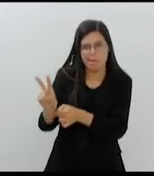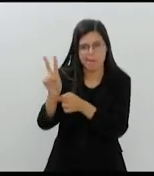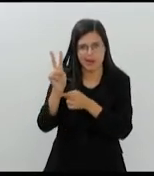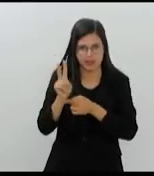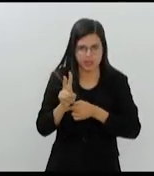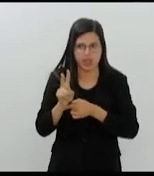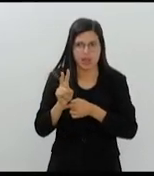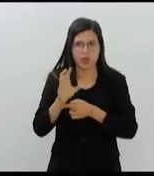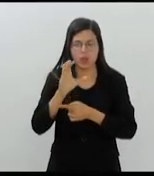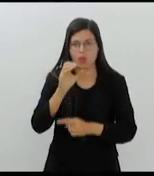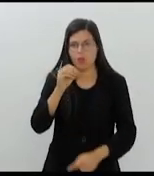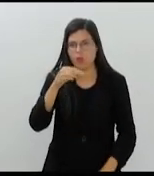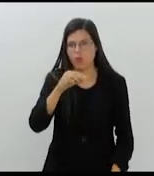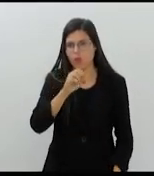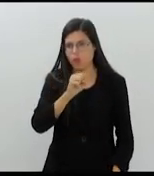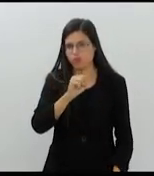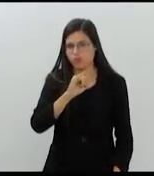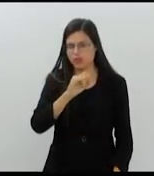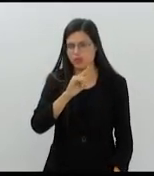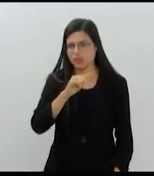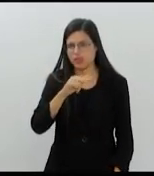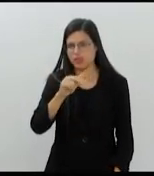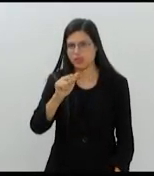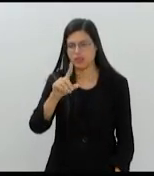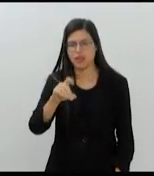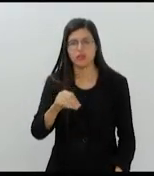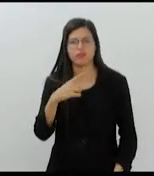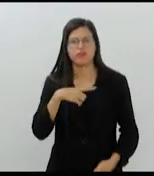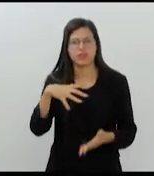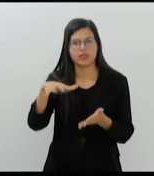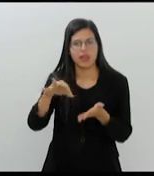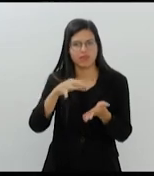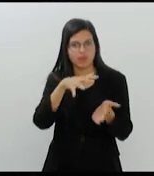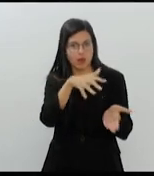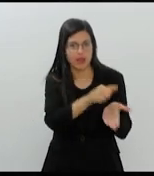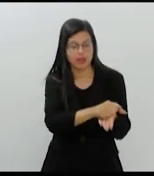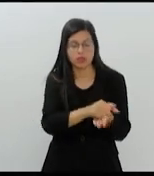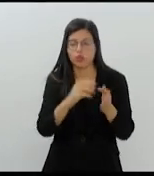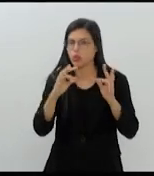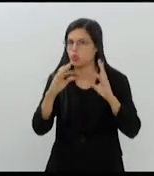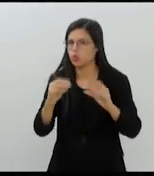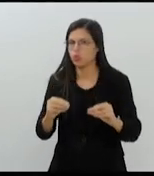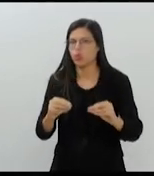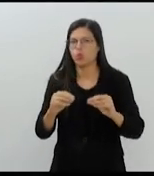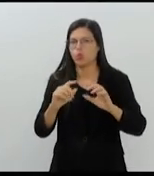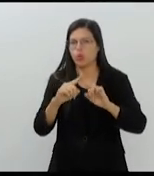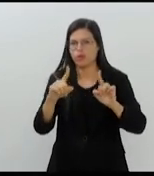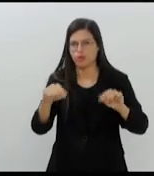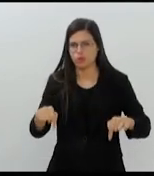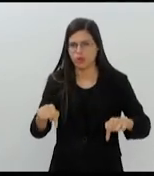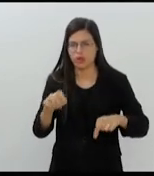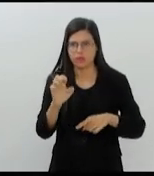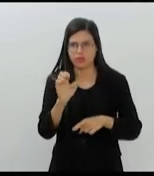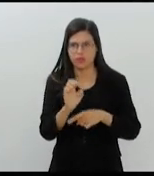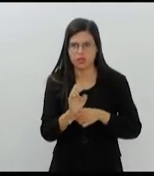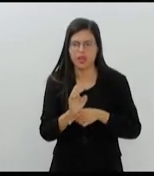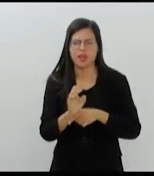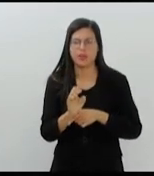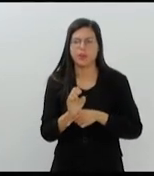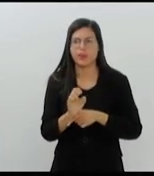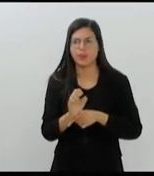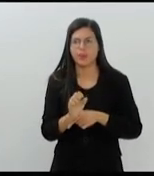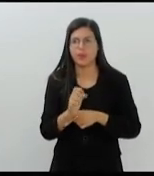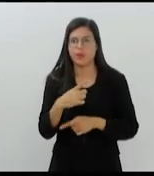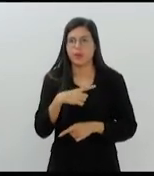Ele tem o cadastro de todos os funcionários do Estado, tem uma loja dele